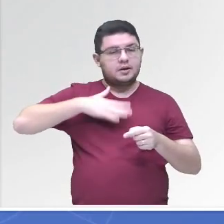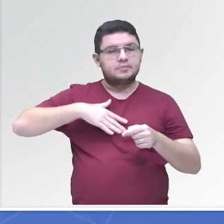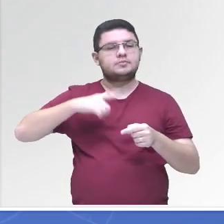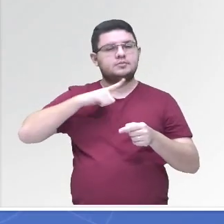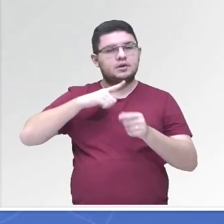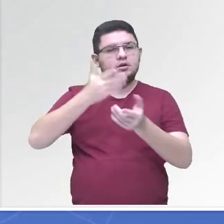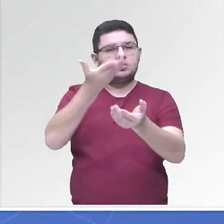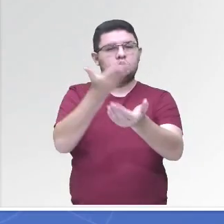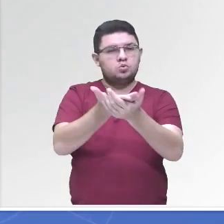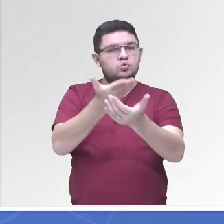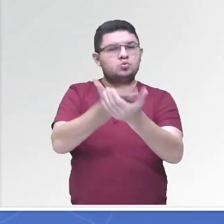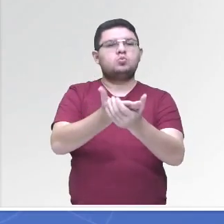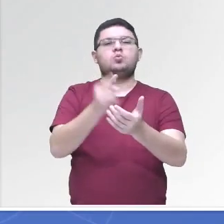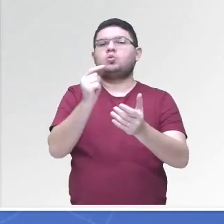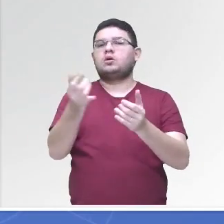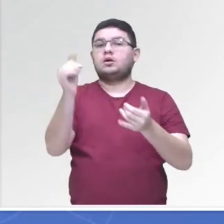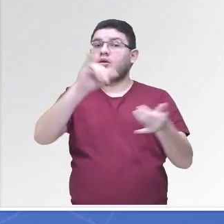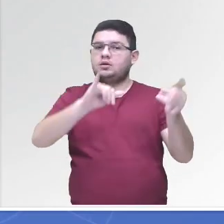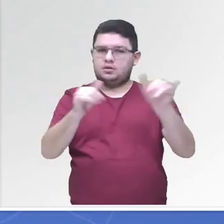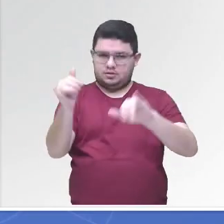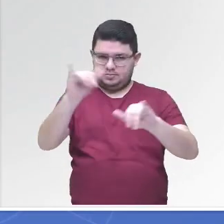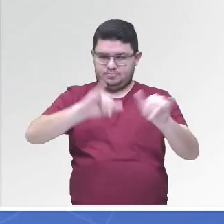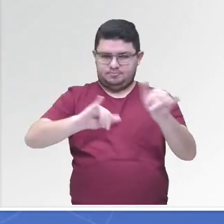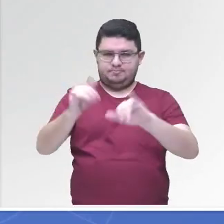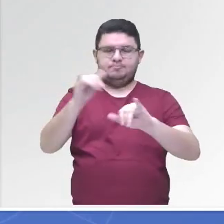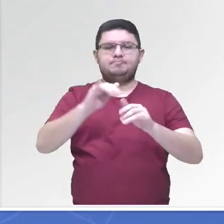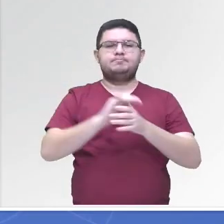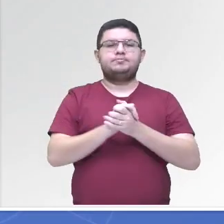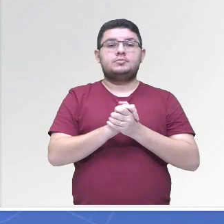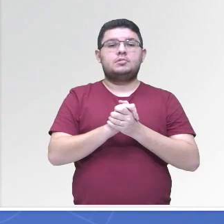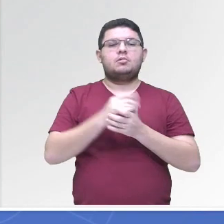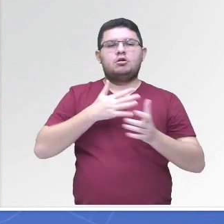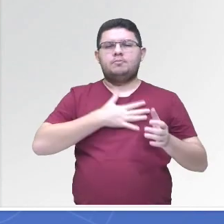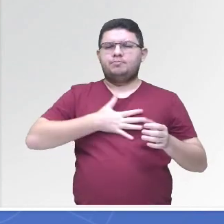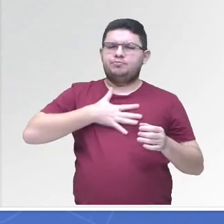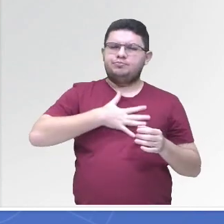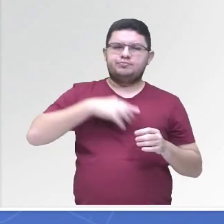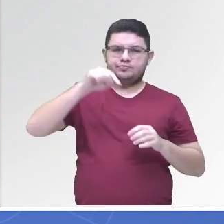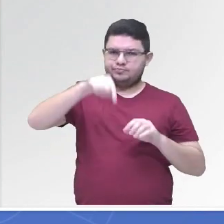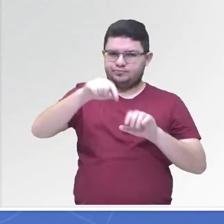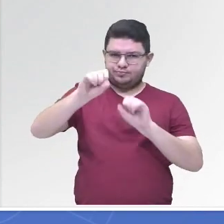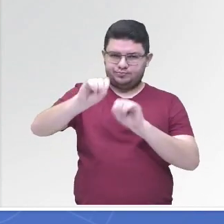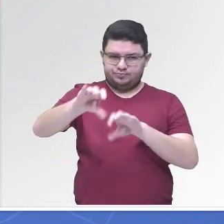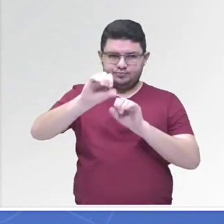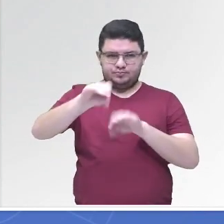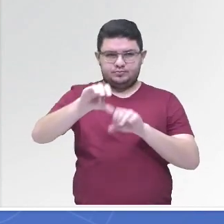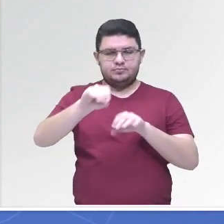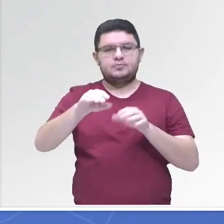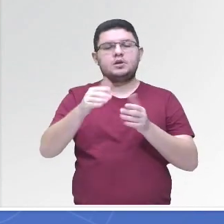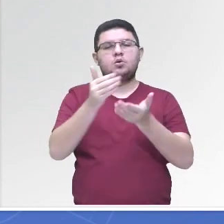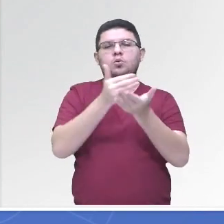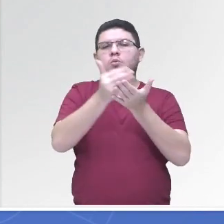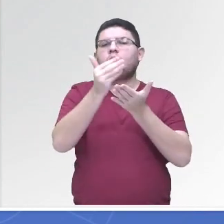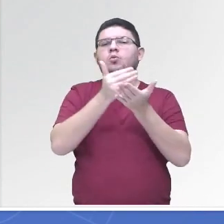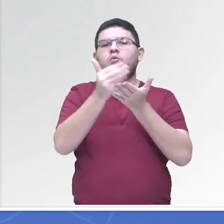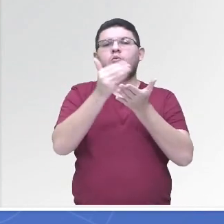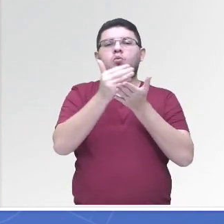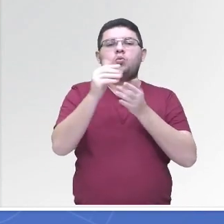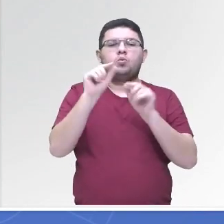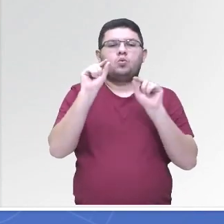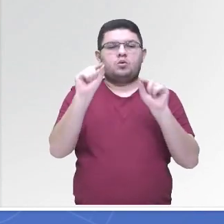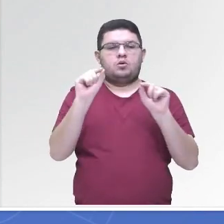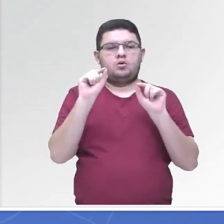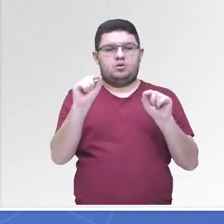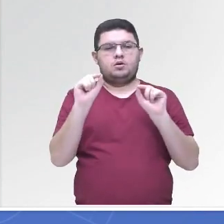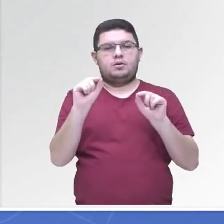de química aí pela frente, tá? Foi um prazer, gente, estar aqui com vocês, iniciando aqui, dando